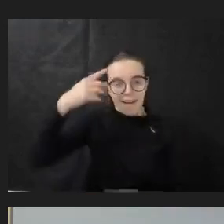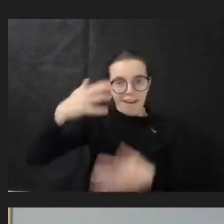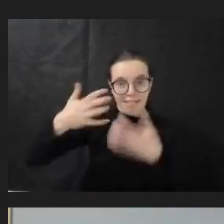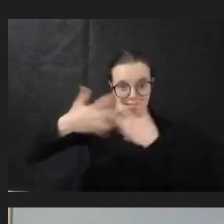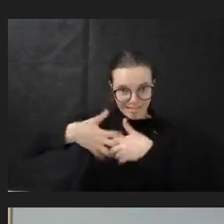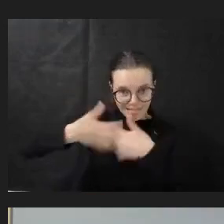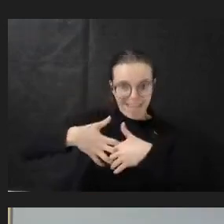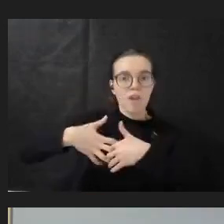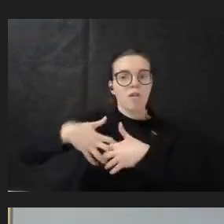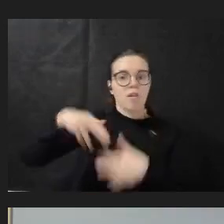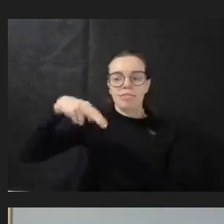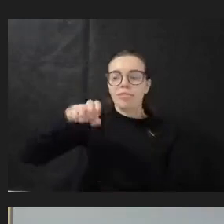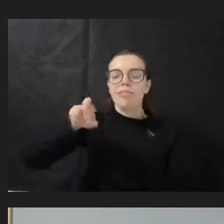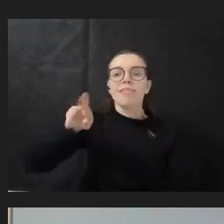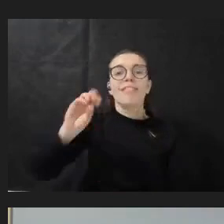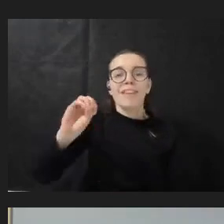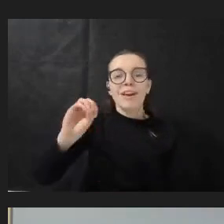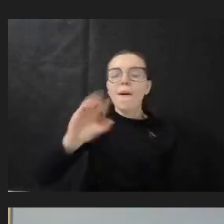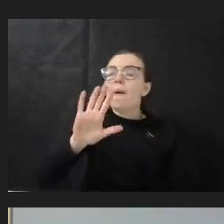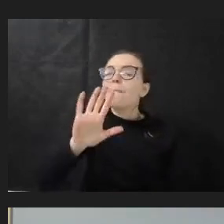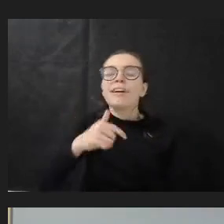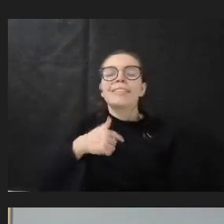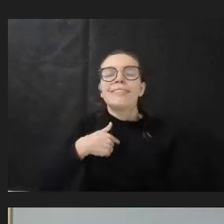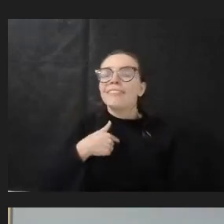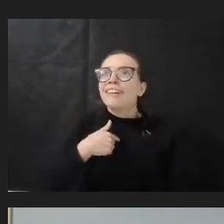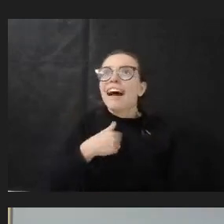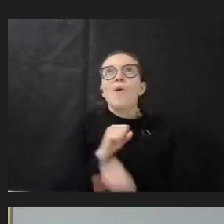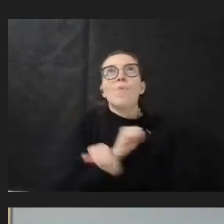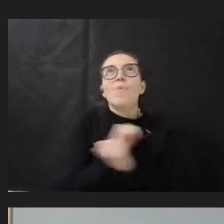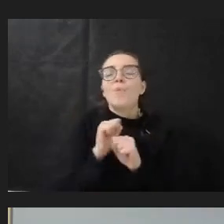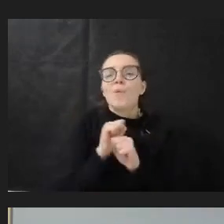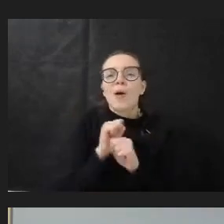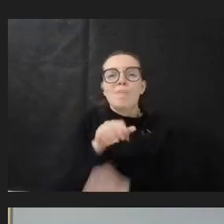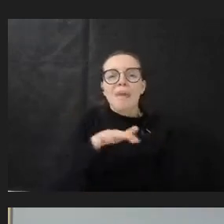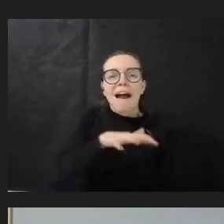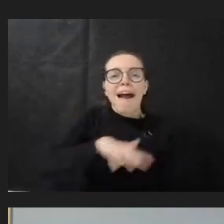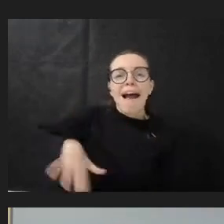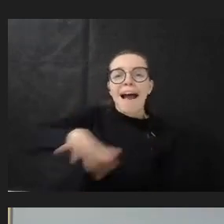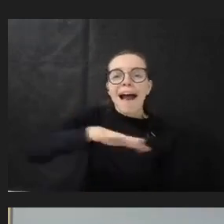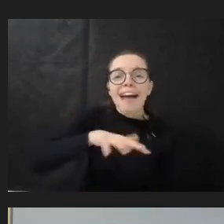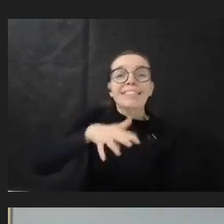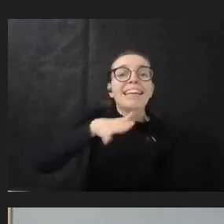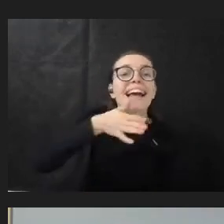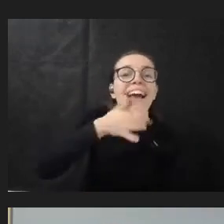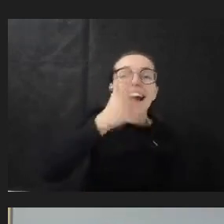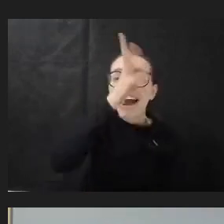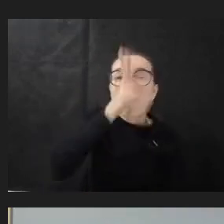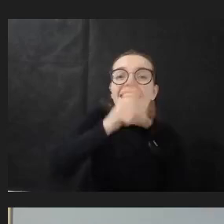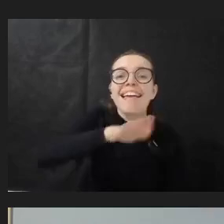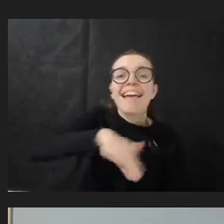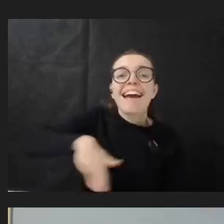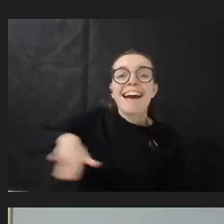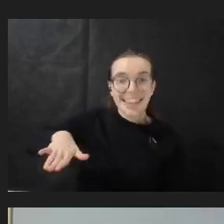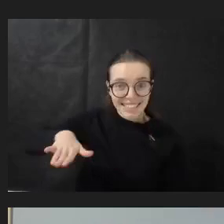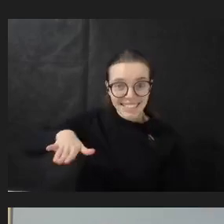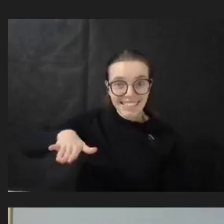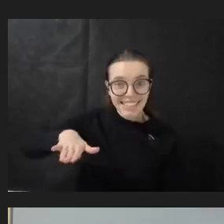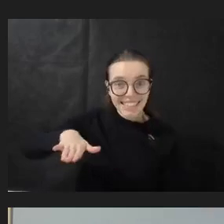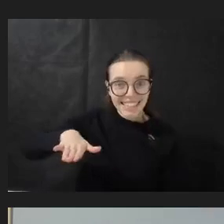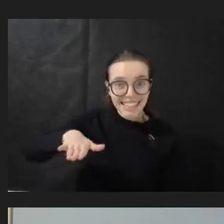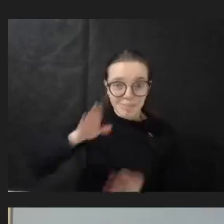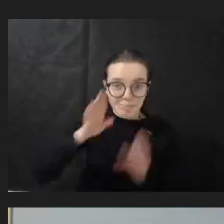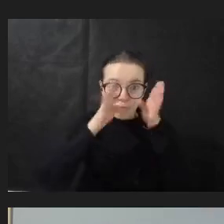eu tenho um verdadeiro xodó por isso. Talvez por isso eu tenha ganhado um filho com questões